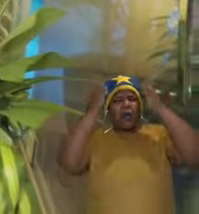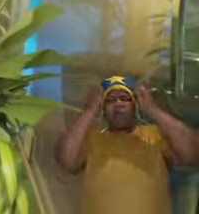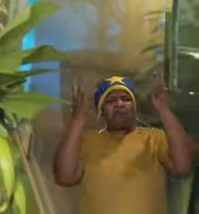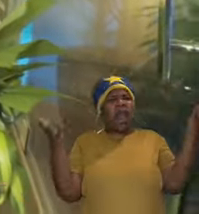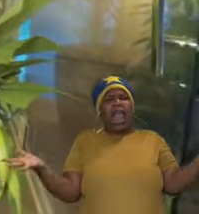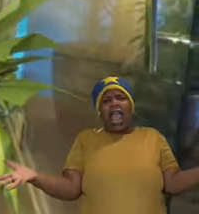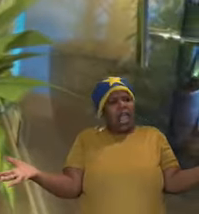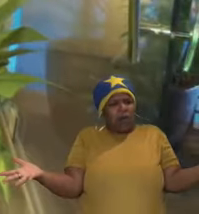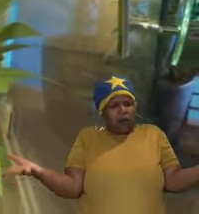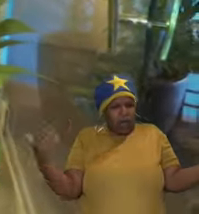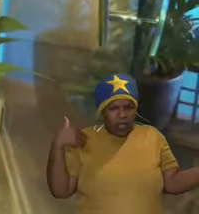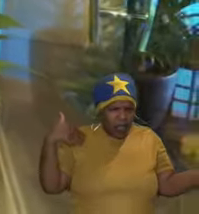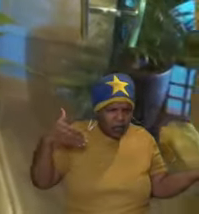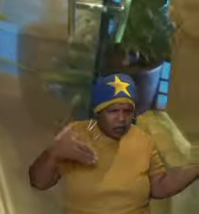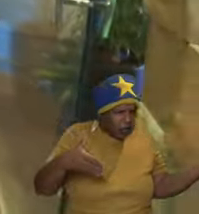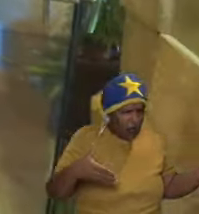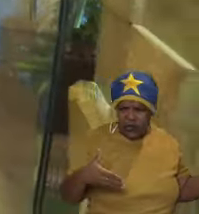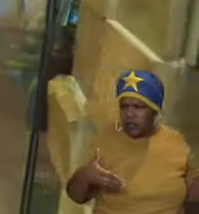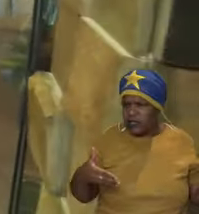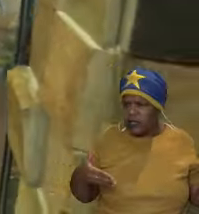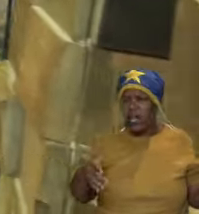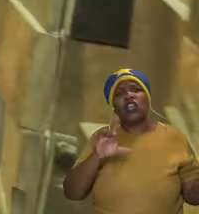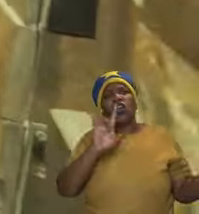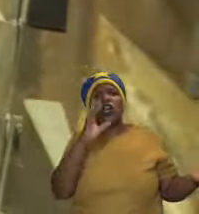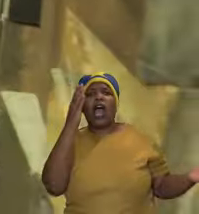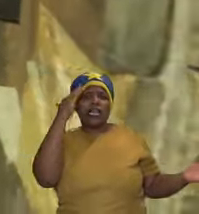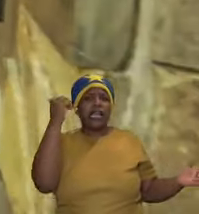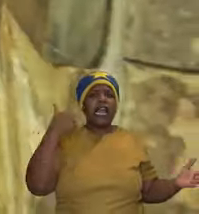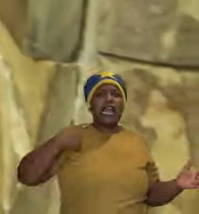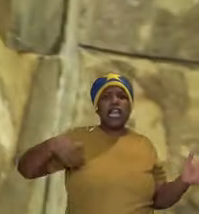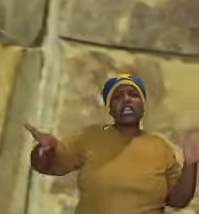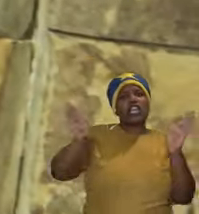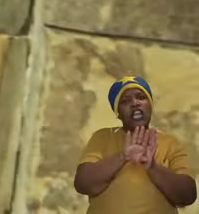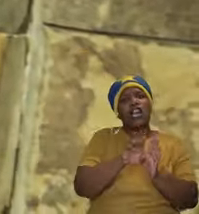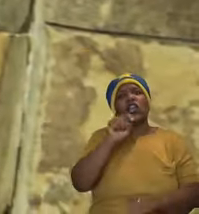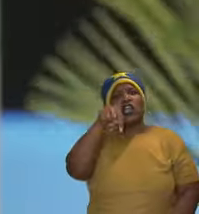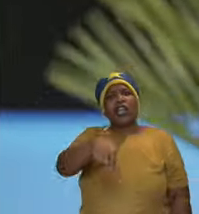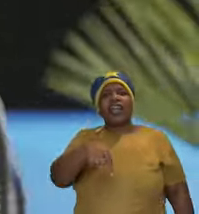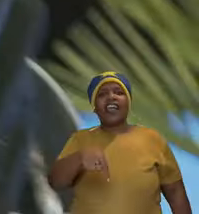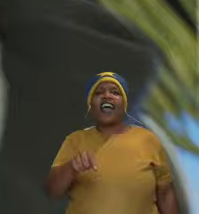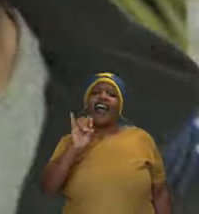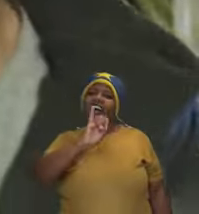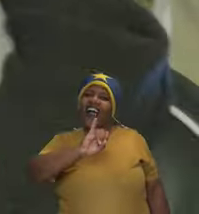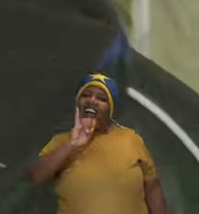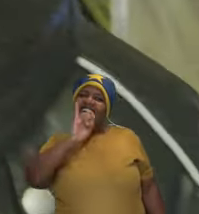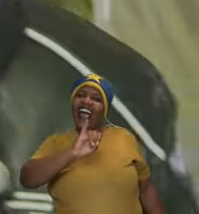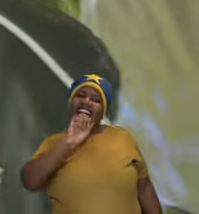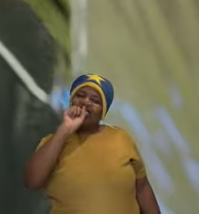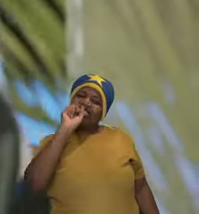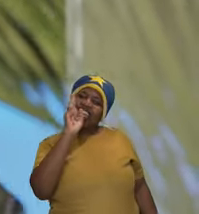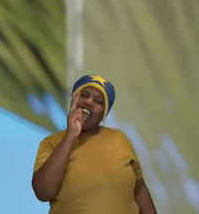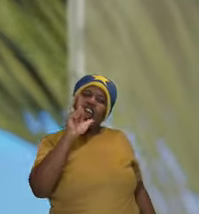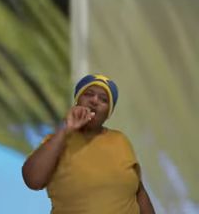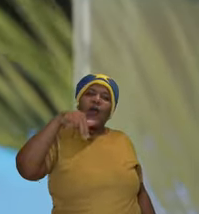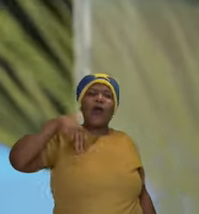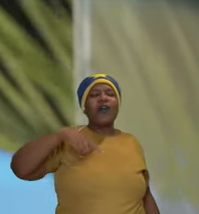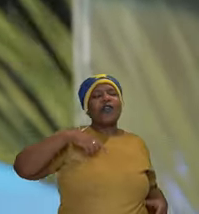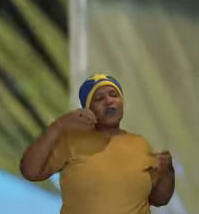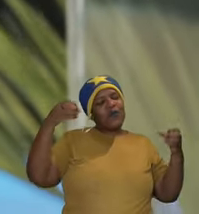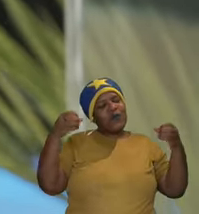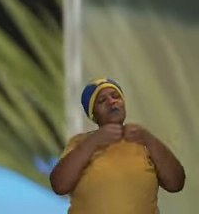foi que me trouxe. Só sei que cheguei, pô. Olá, Shalom. Um brinde à madrugada,